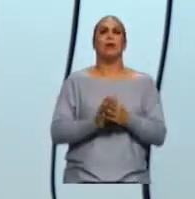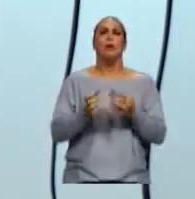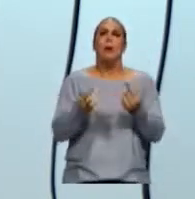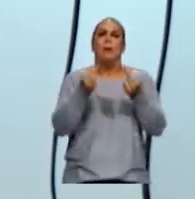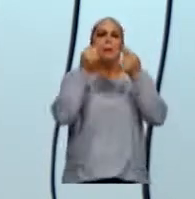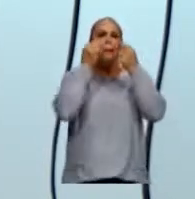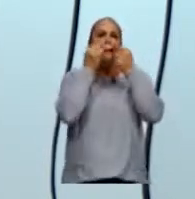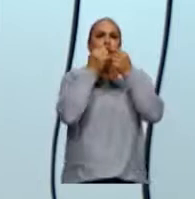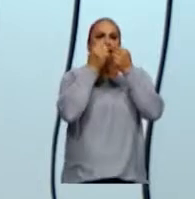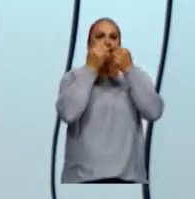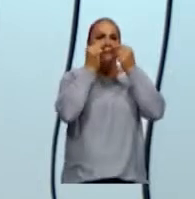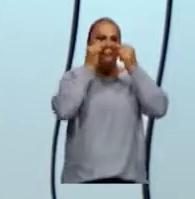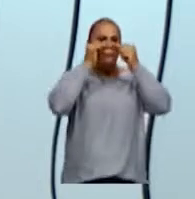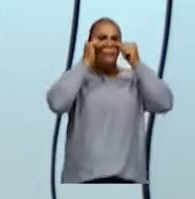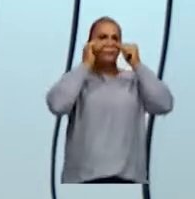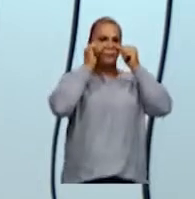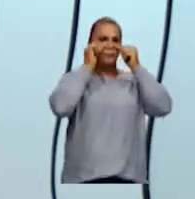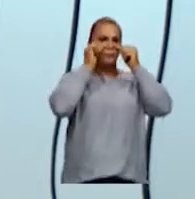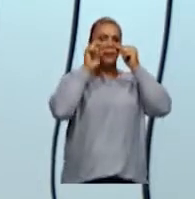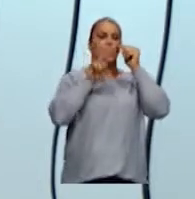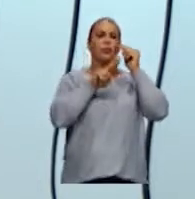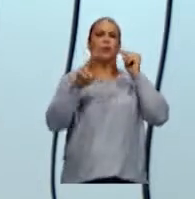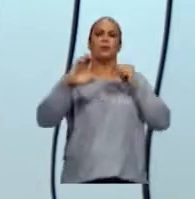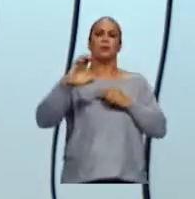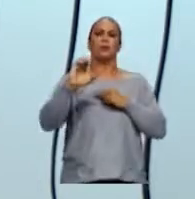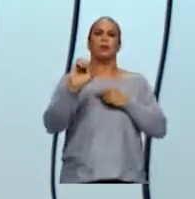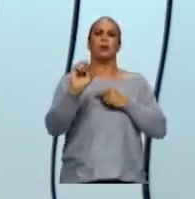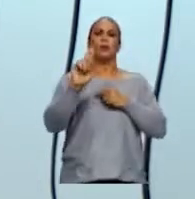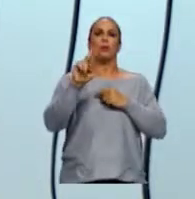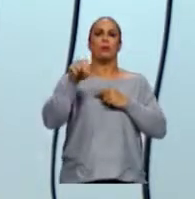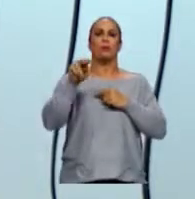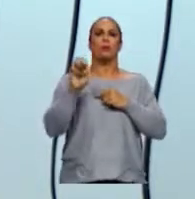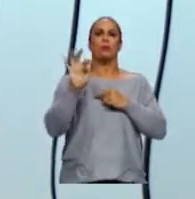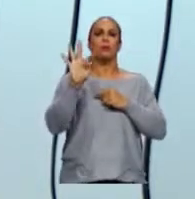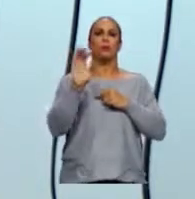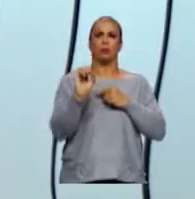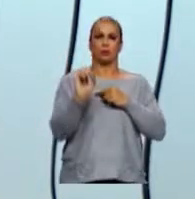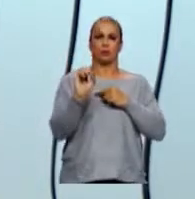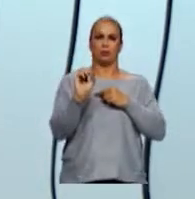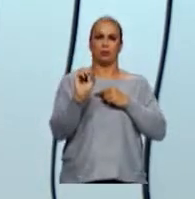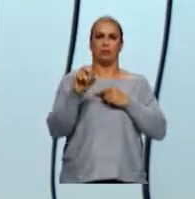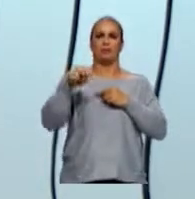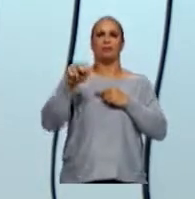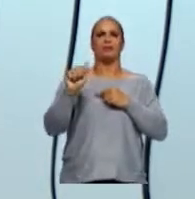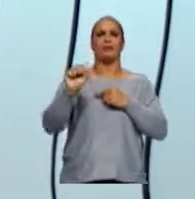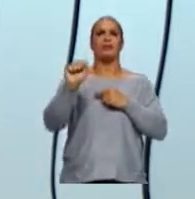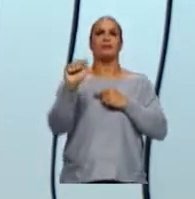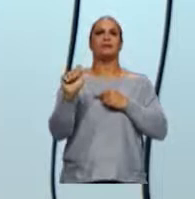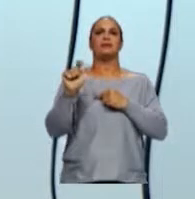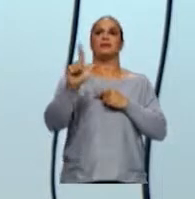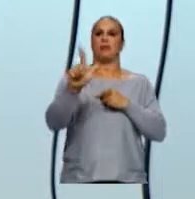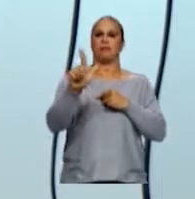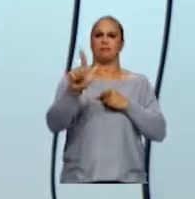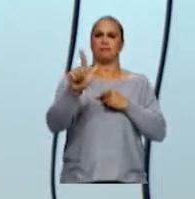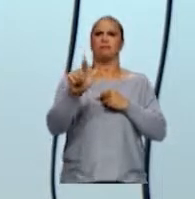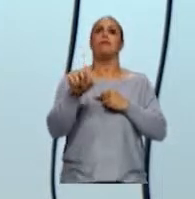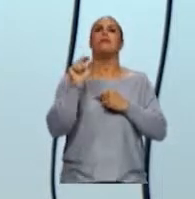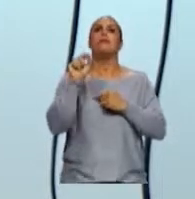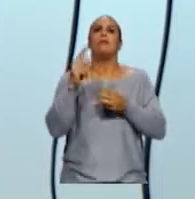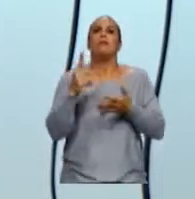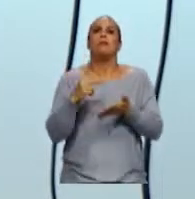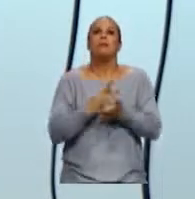orifícios os cornetos, que são chamados cornetos nasais. Quando o ar entra, ele movimenta